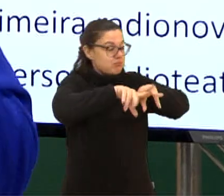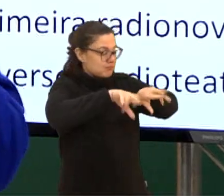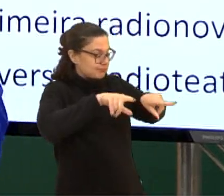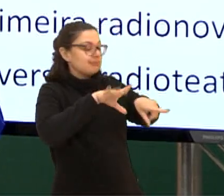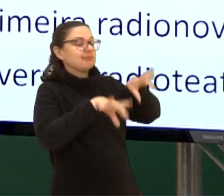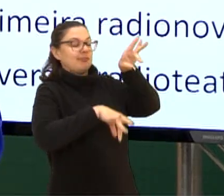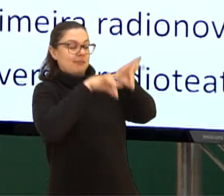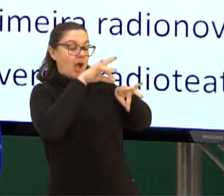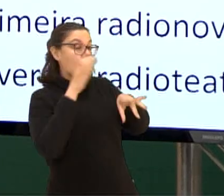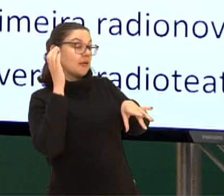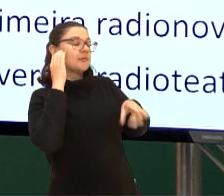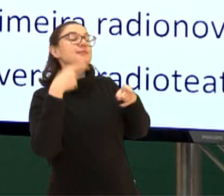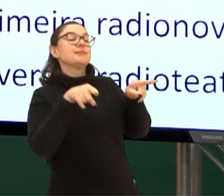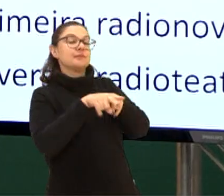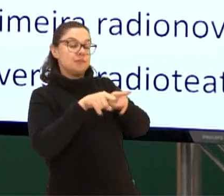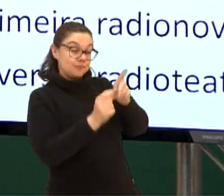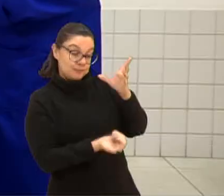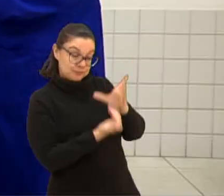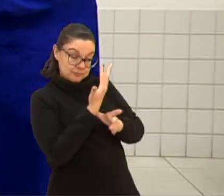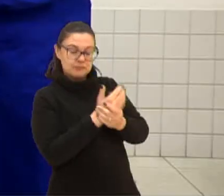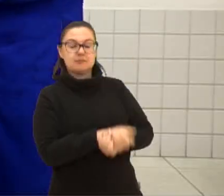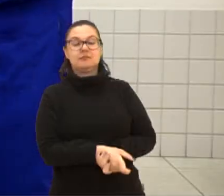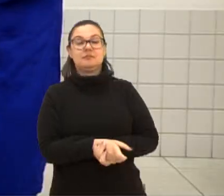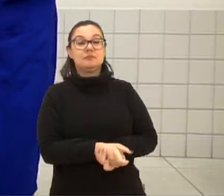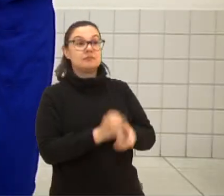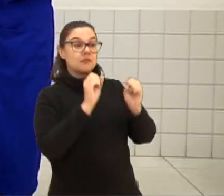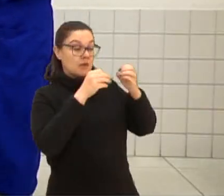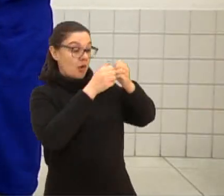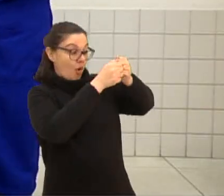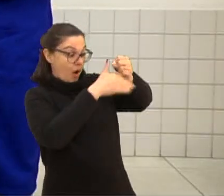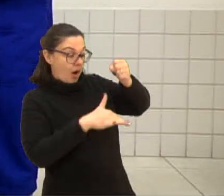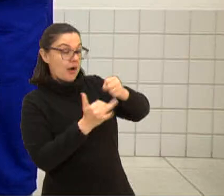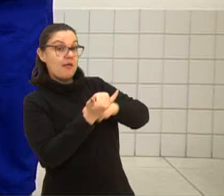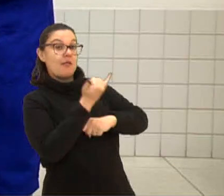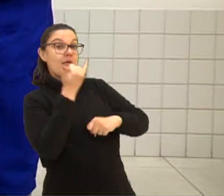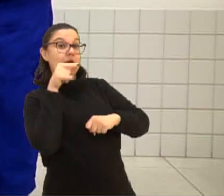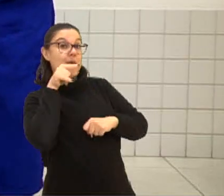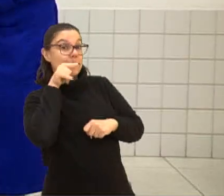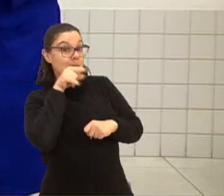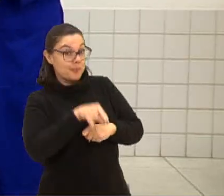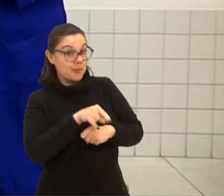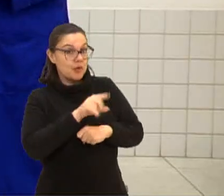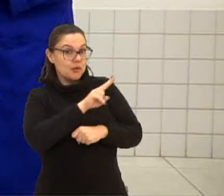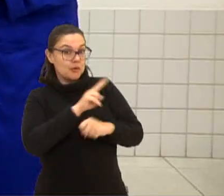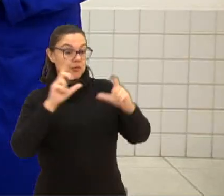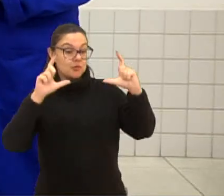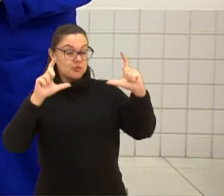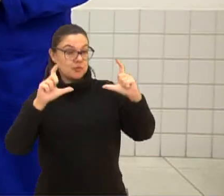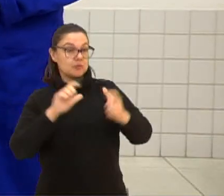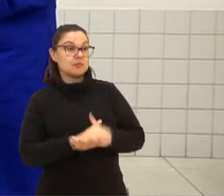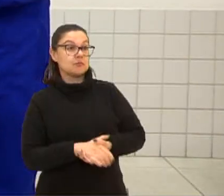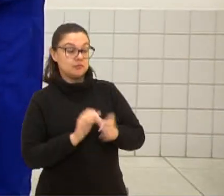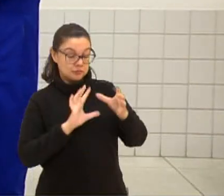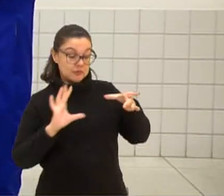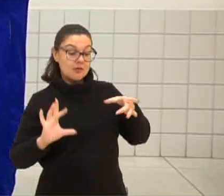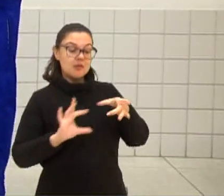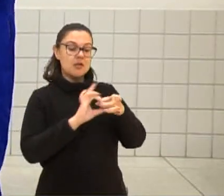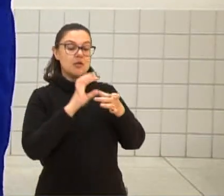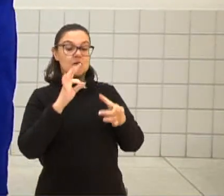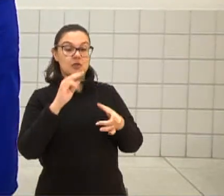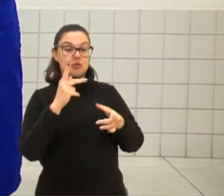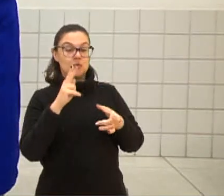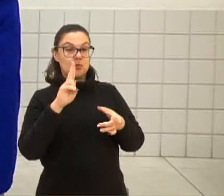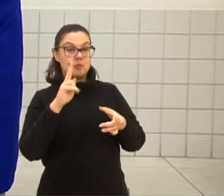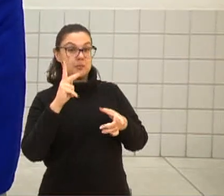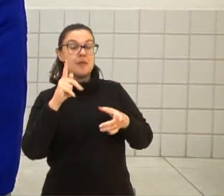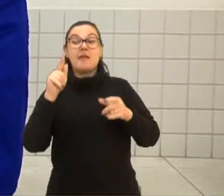radioteatros também foram criados lá. Ok? Então vocês vejam a importância Sim. dessa rádio, dessa rede, na verdade. Exatamente. E